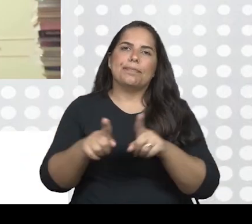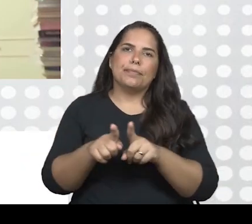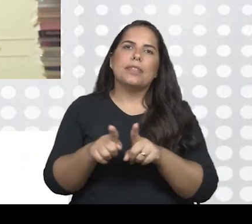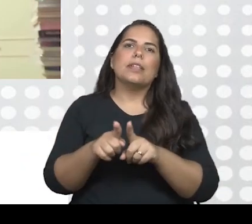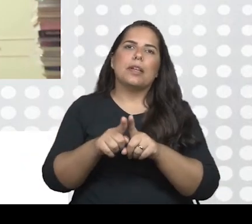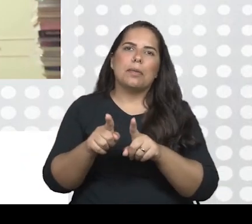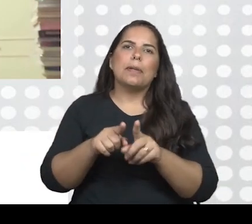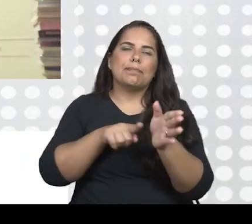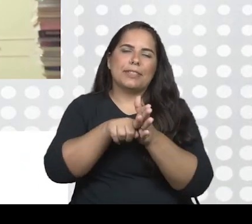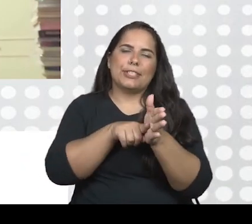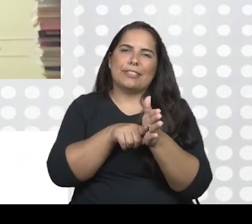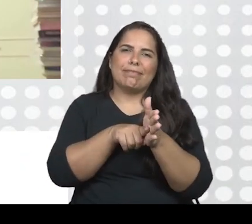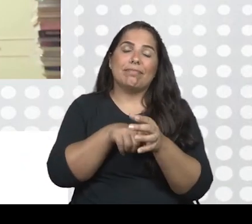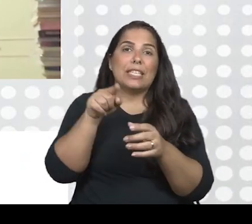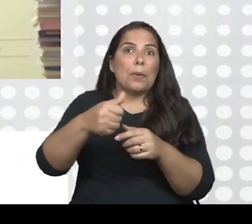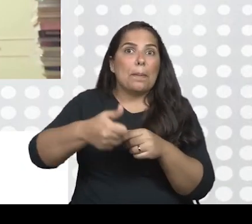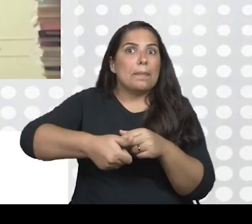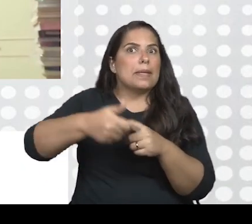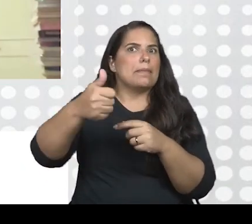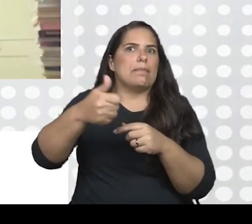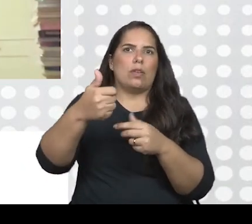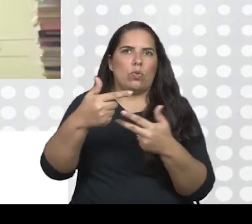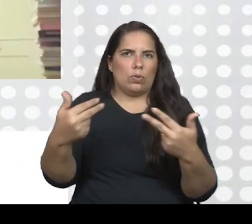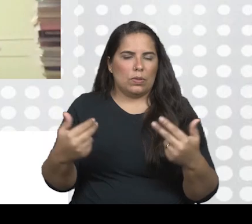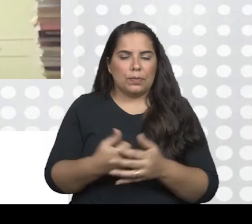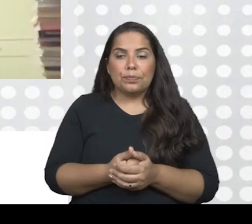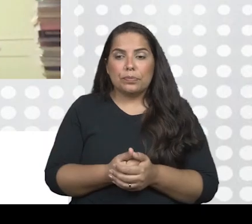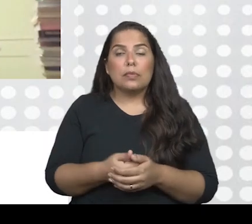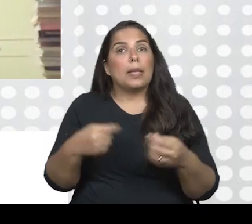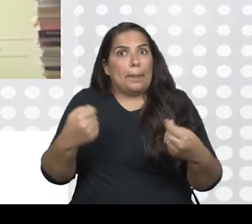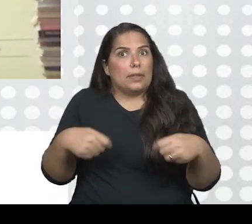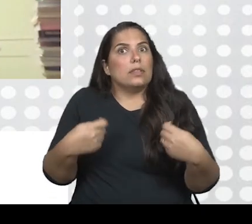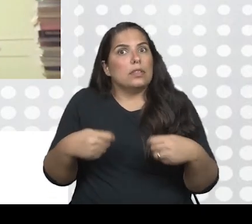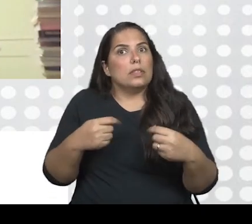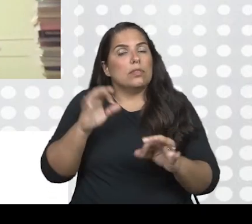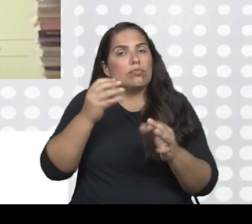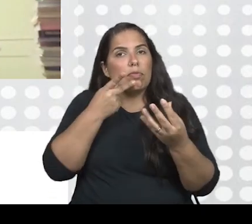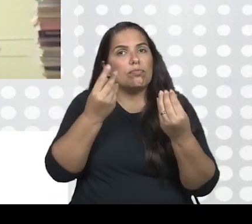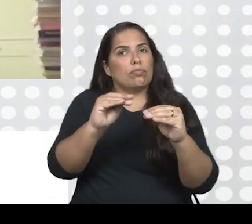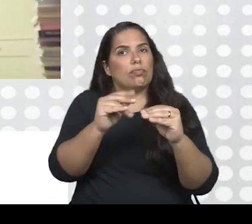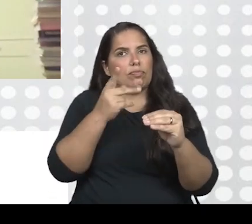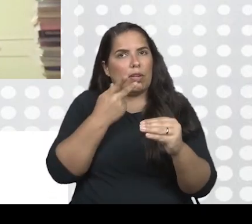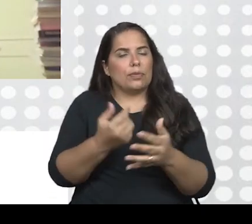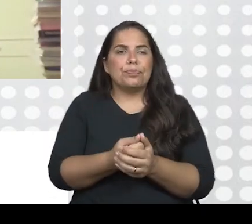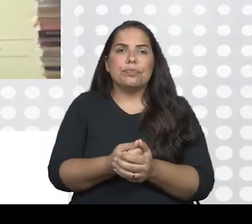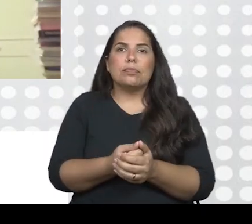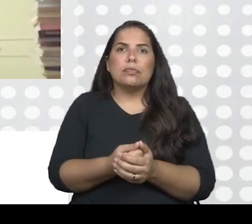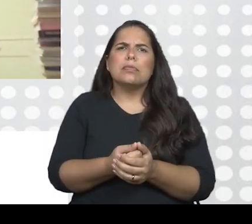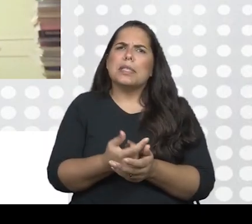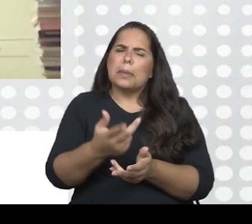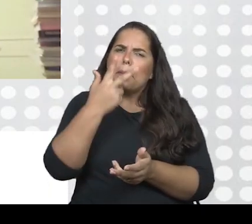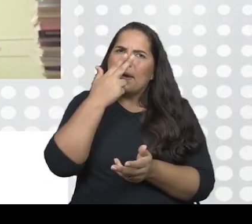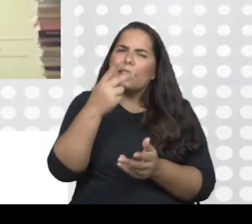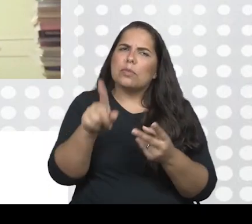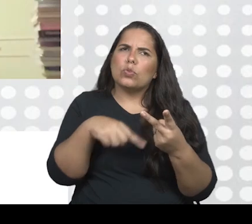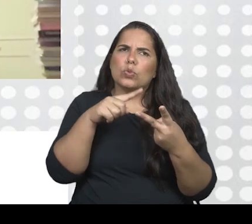sobretudo, com a pesquisa. Então, esse é um primeiro aspecto que precisa ser colocado. E aqui, me parece